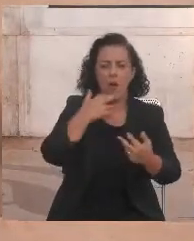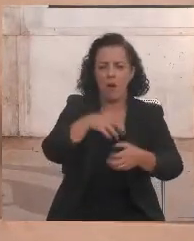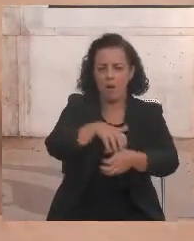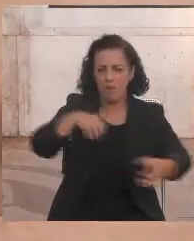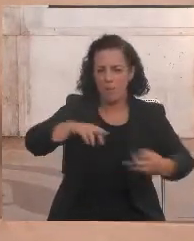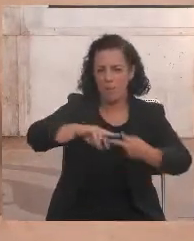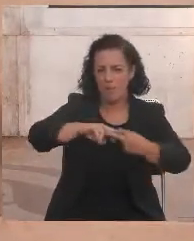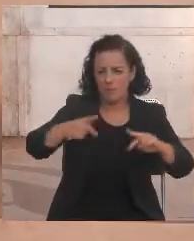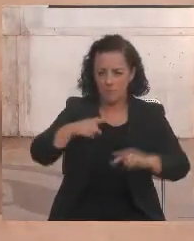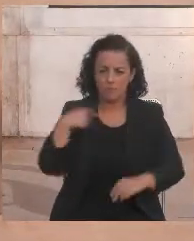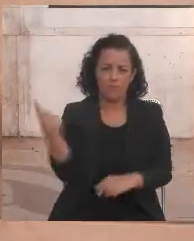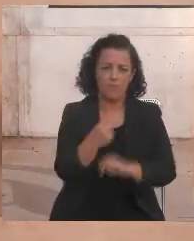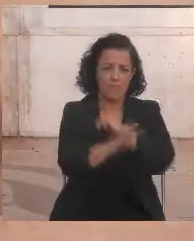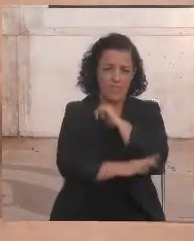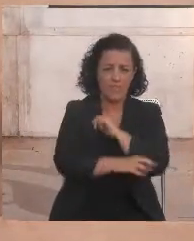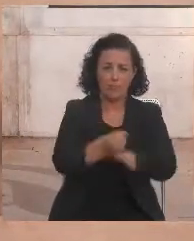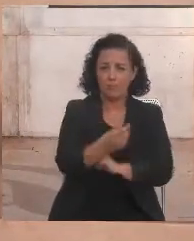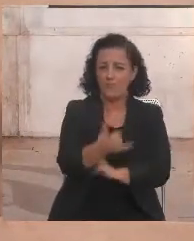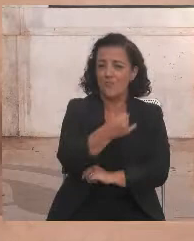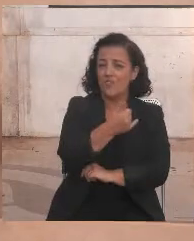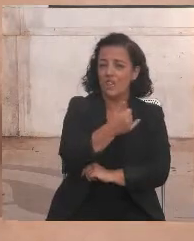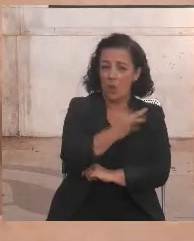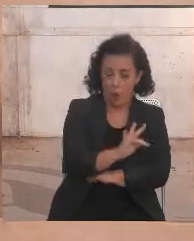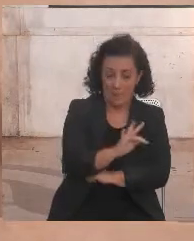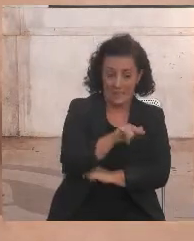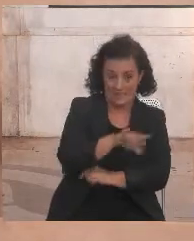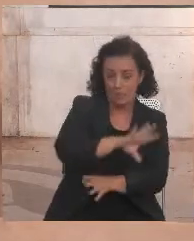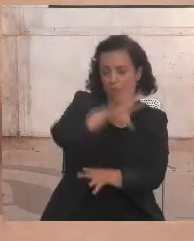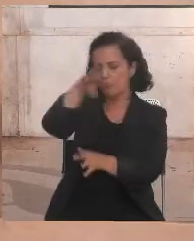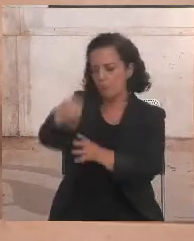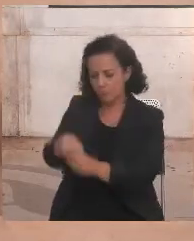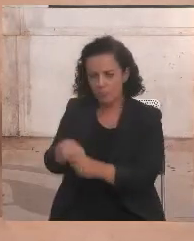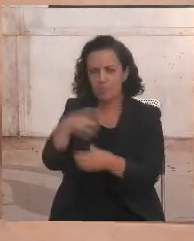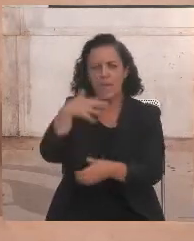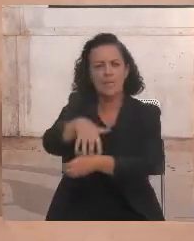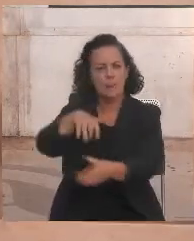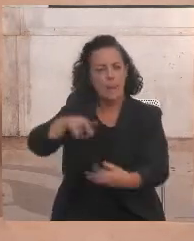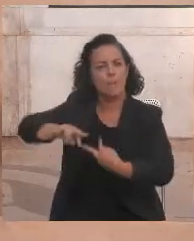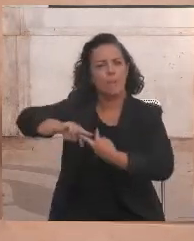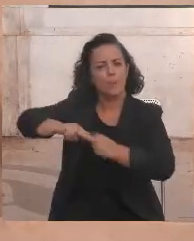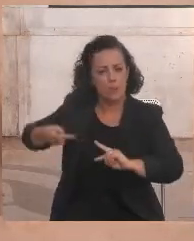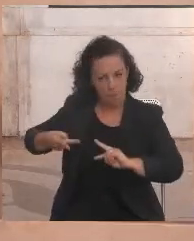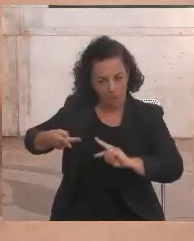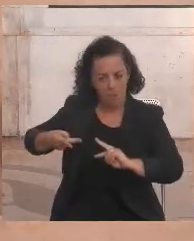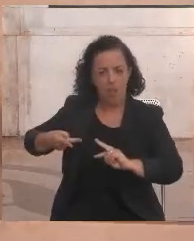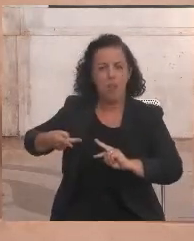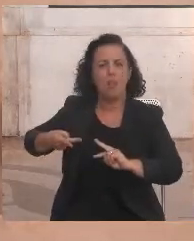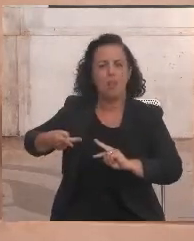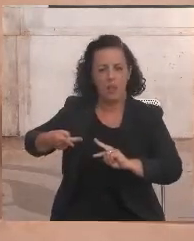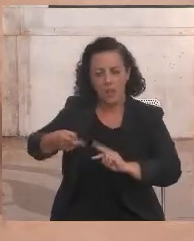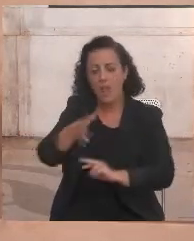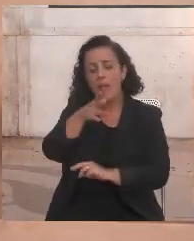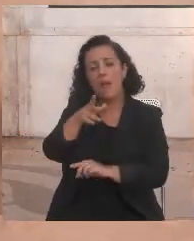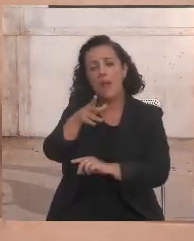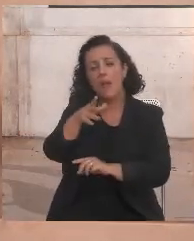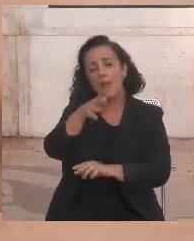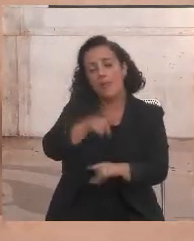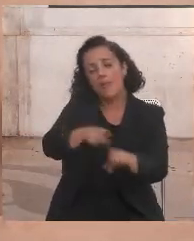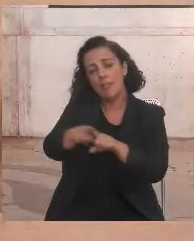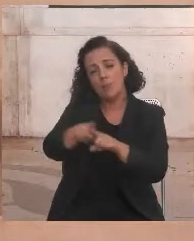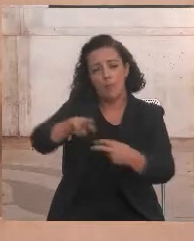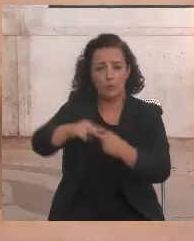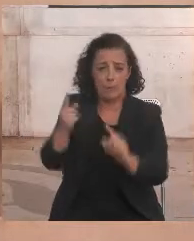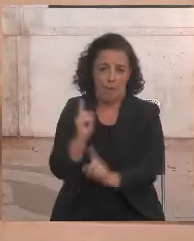Lisboa, num total de 24, e que nessa qualidade integram a Assembleia Municipal como deputados municipais por